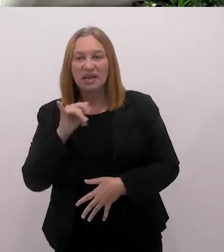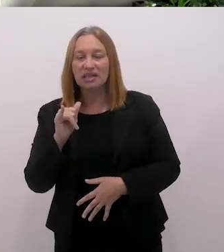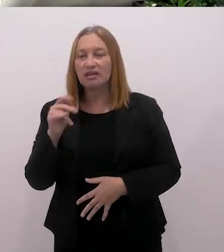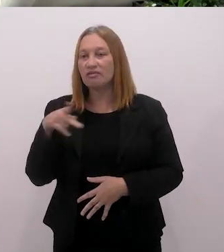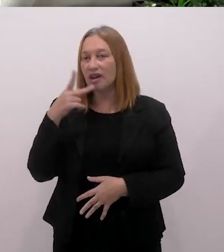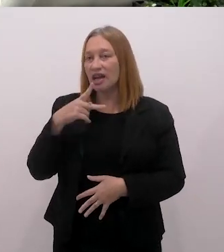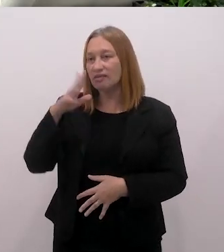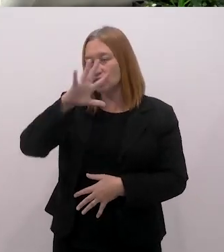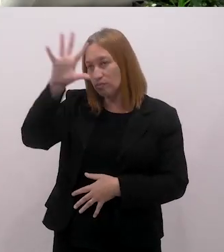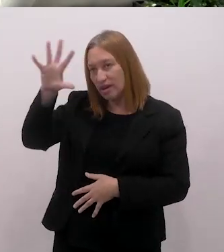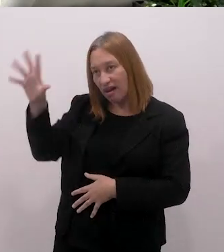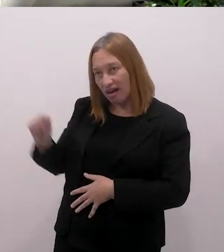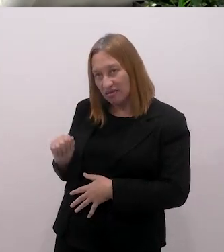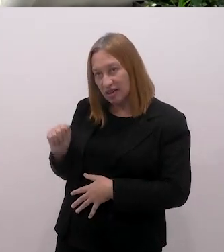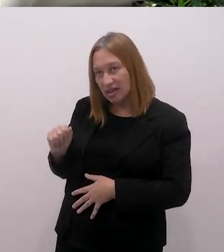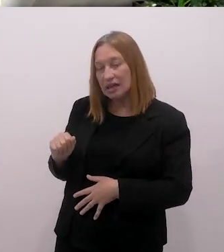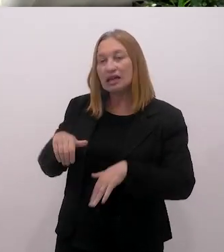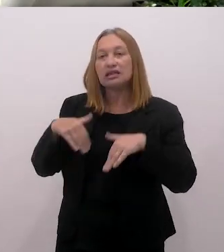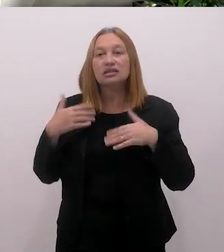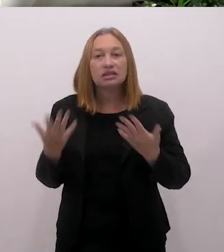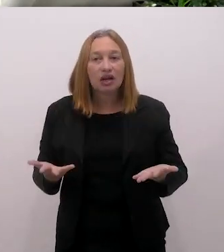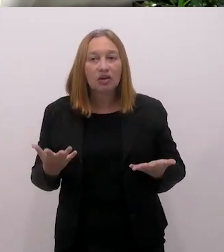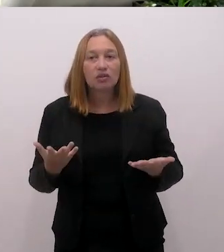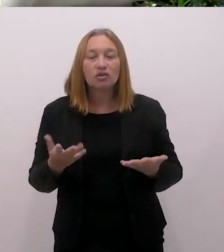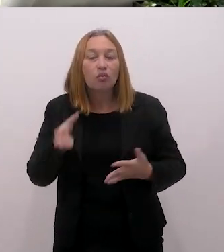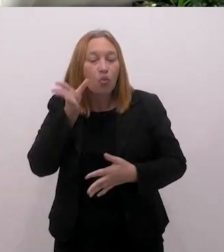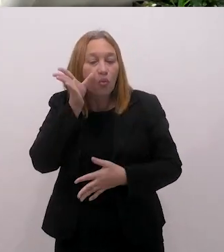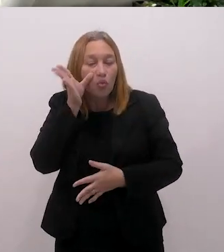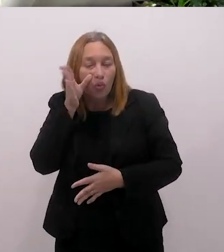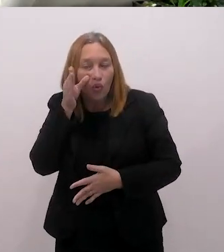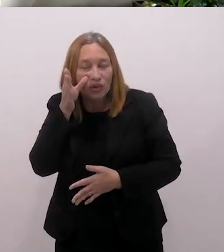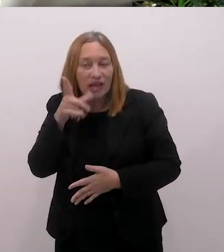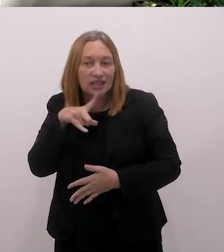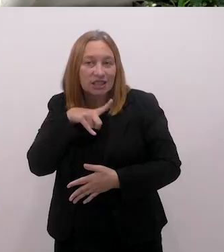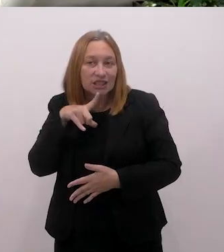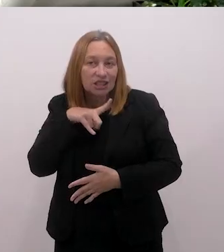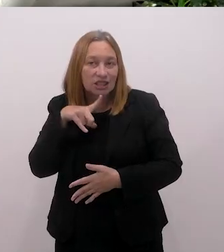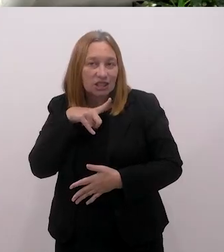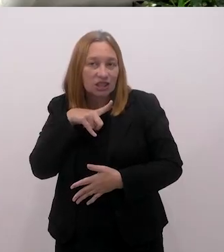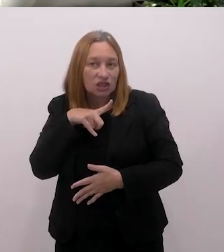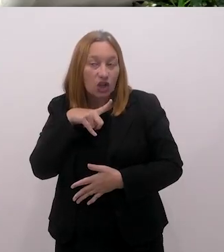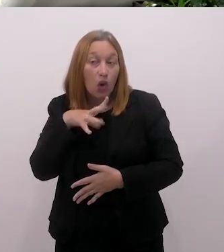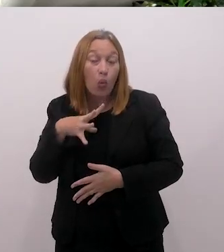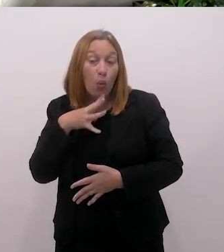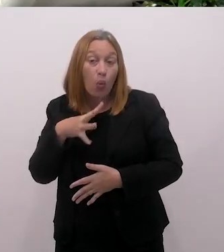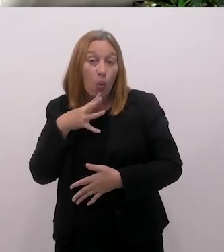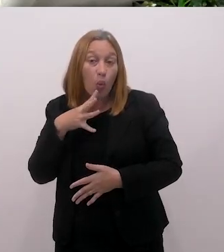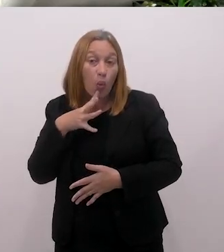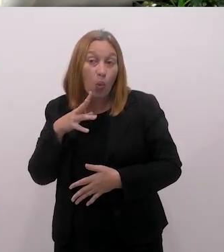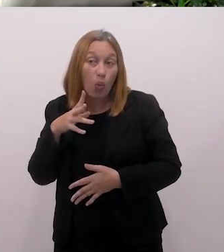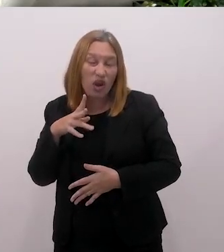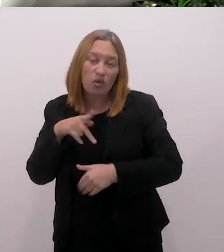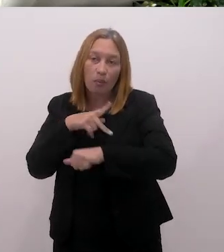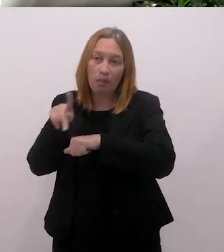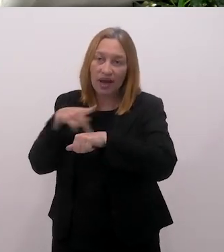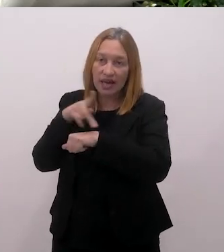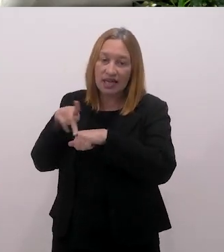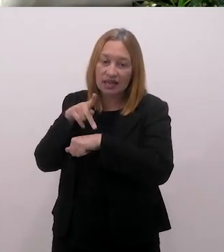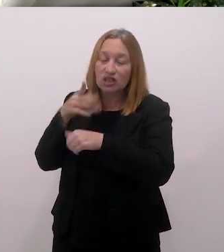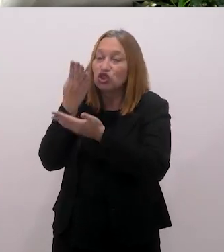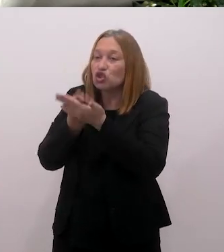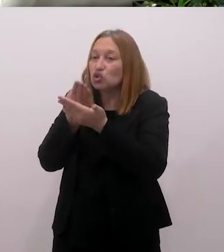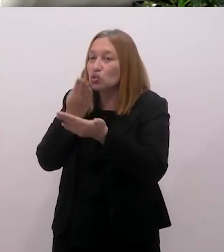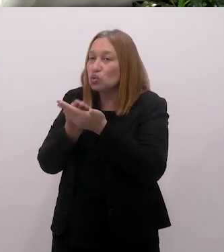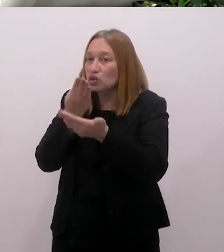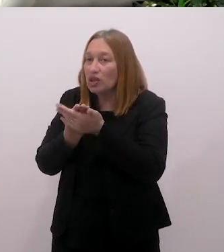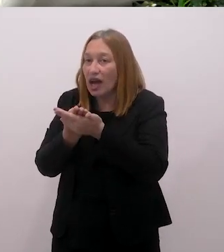meu pai falava muito sobre África. Então, eu tinha muita curiosidade de conhecer, de ver,